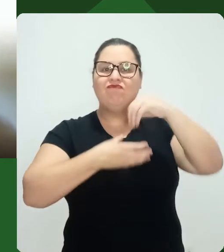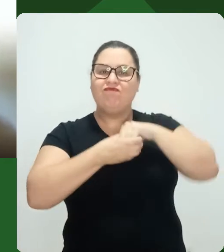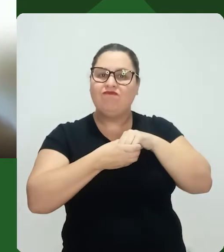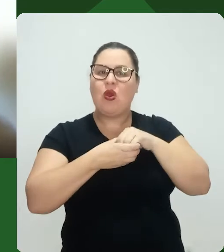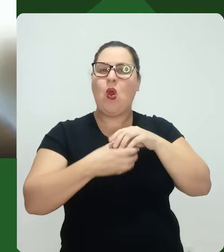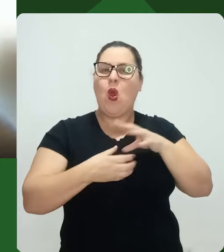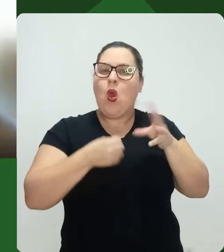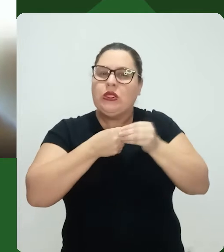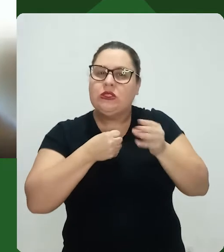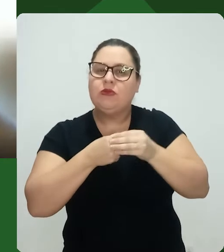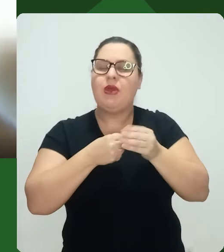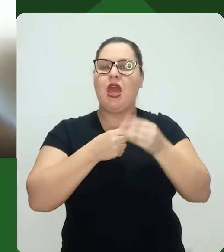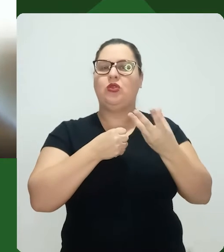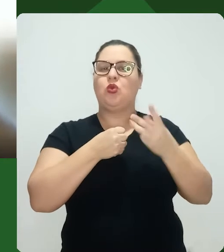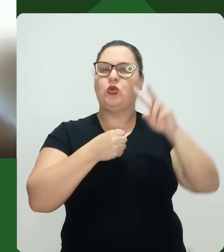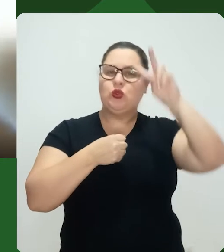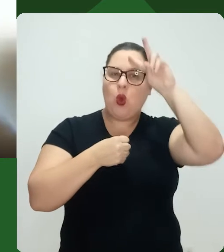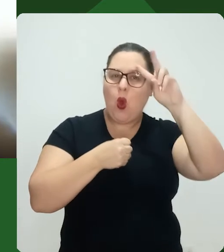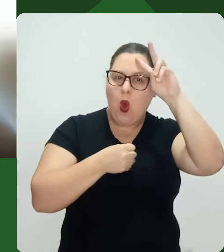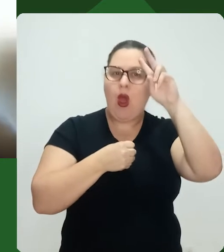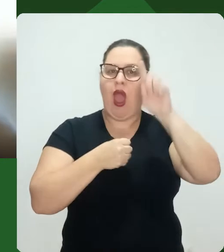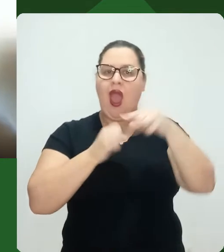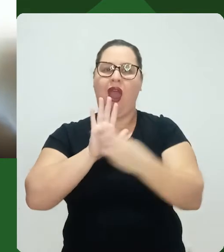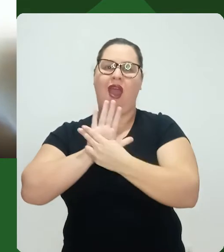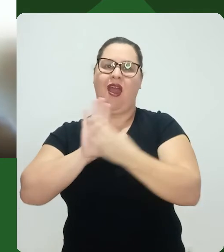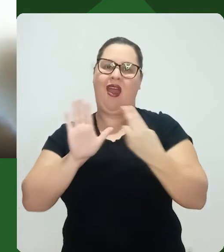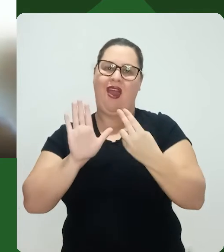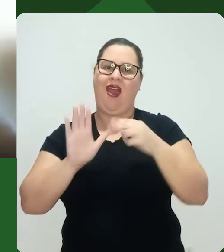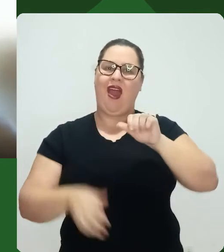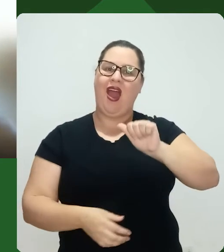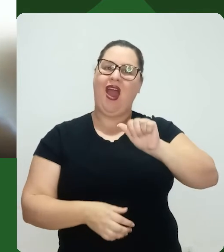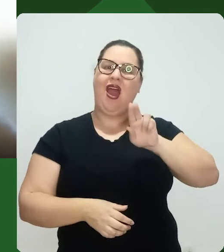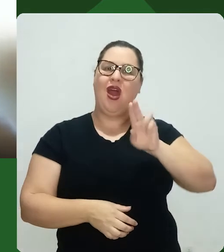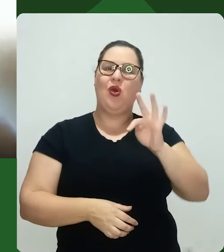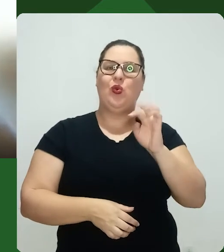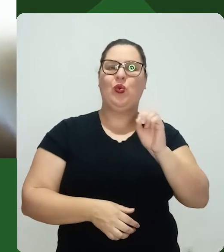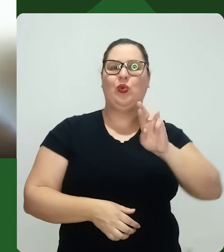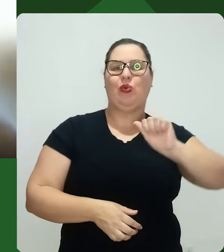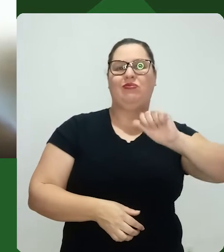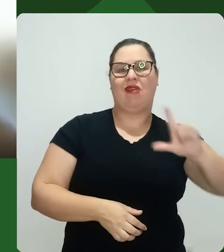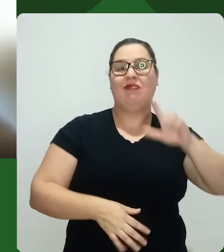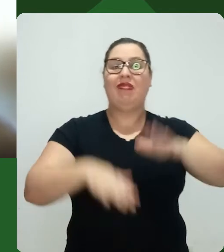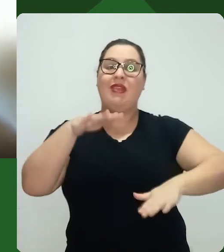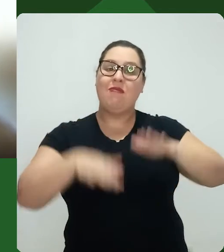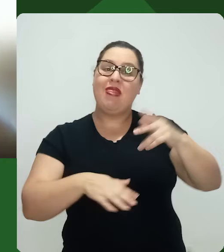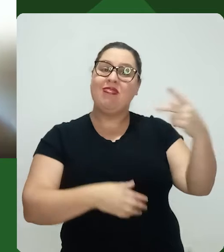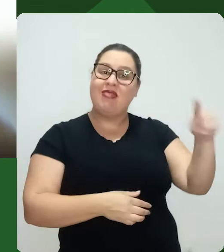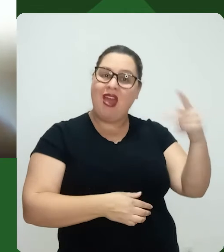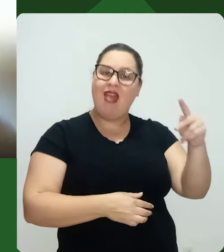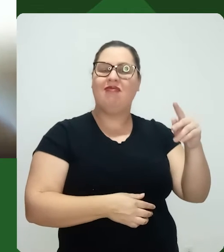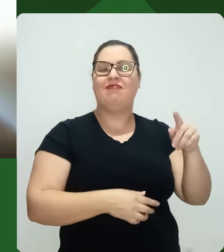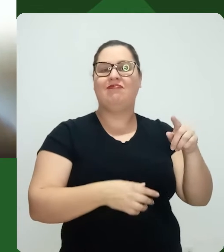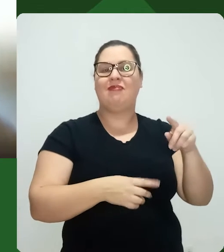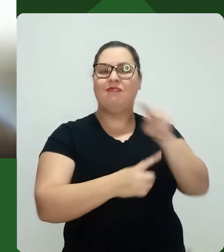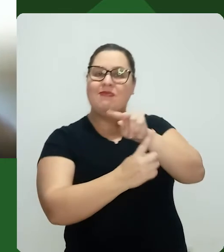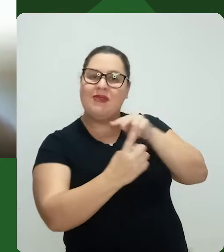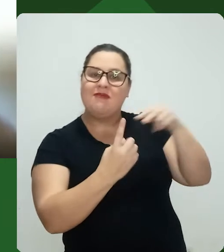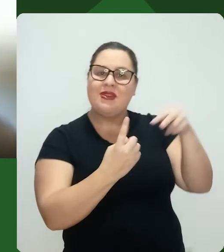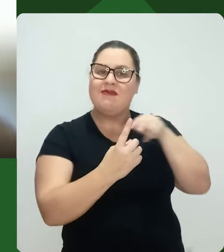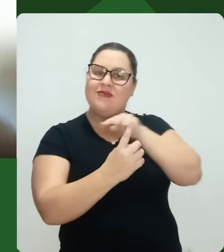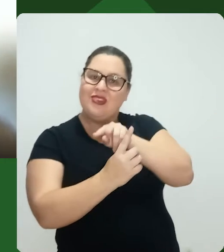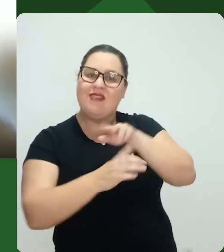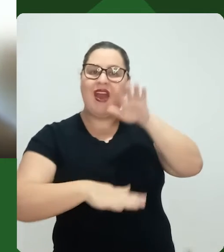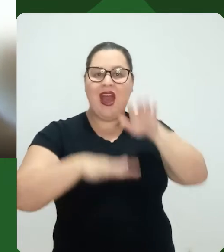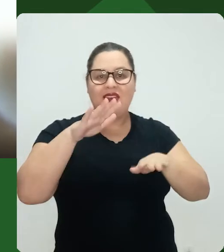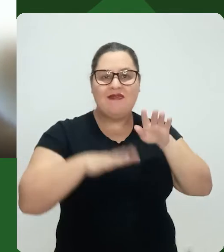conhecimento histórico e autoral, né? Então, de autor, né? Dependendo do historiador, estudando um tema,